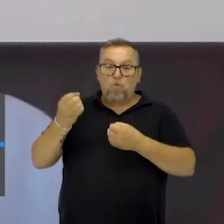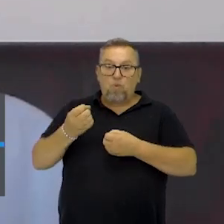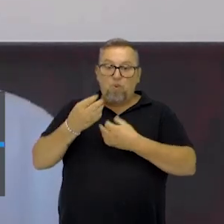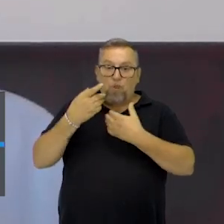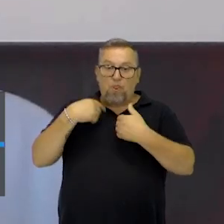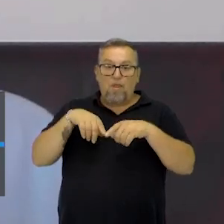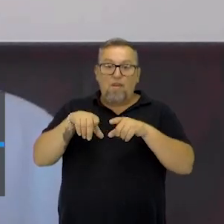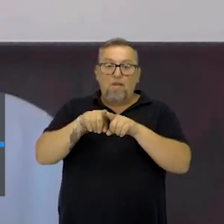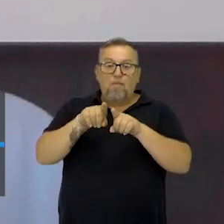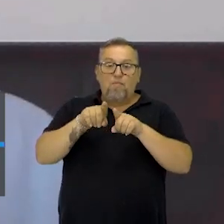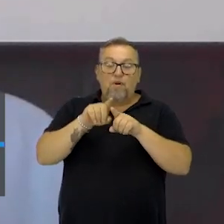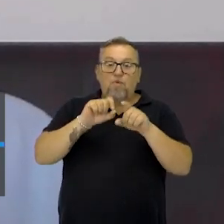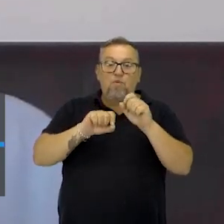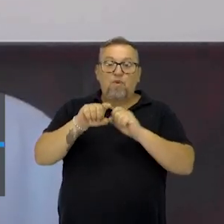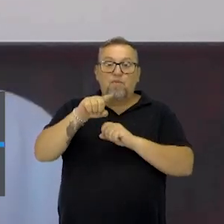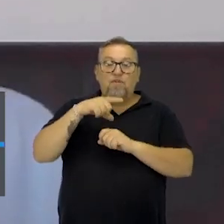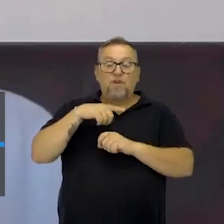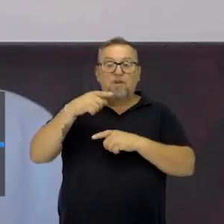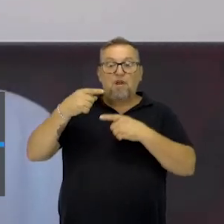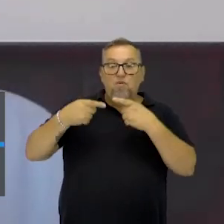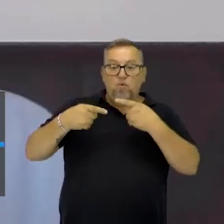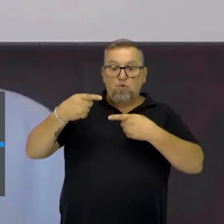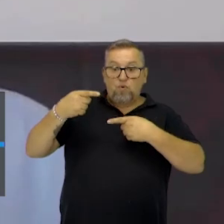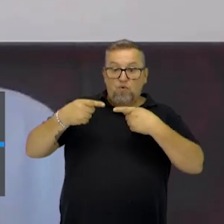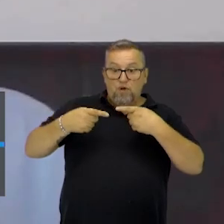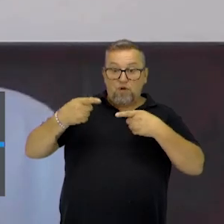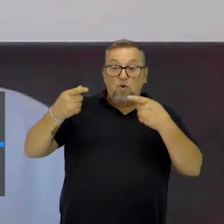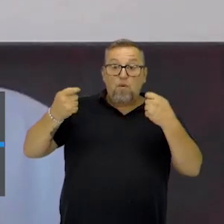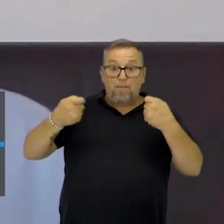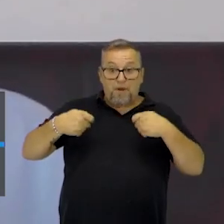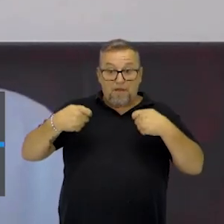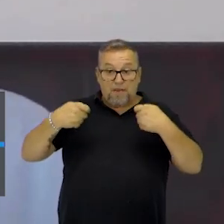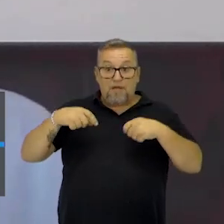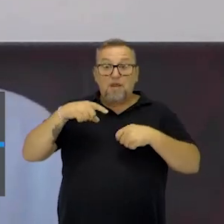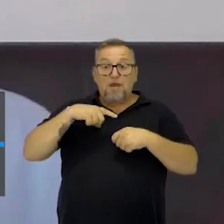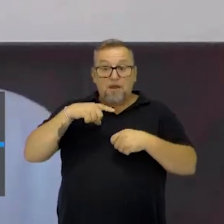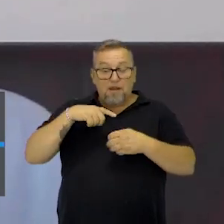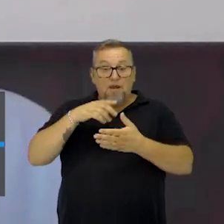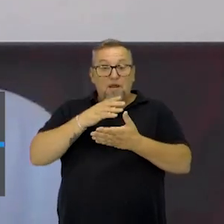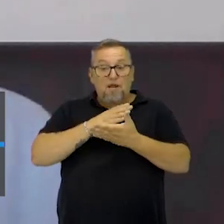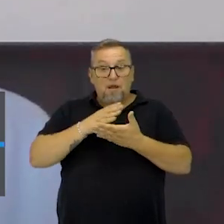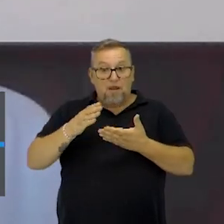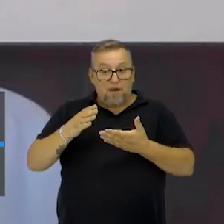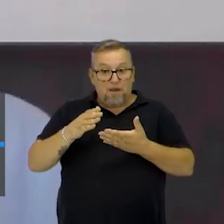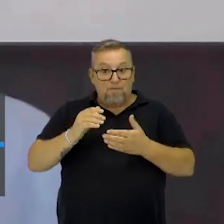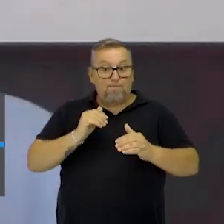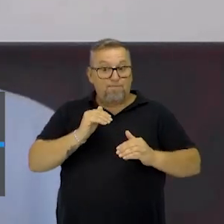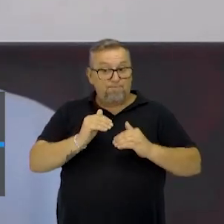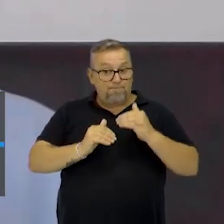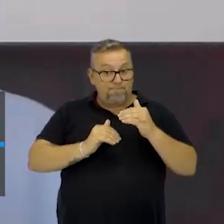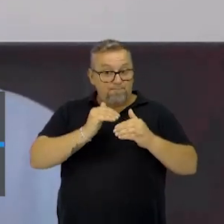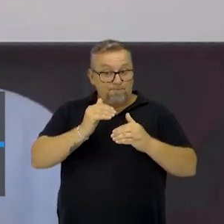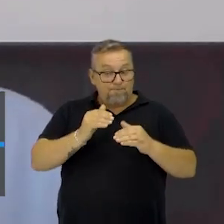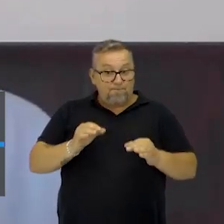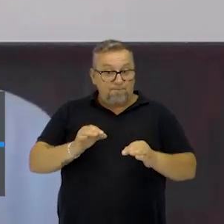a finalizar o que você está discutindo. Então, é necessário ter essa introdução, desenvolvimento e a conclusão.